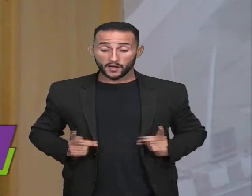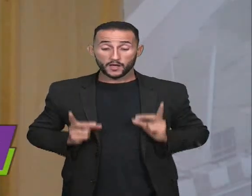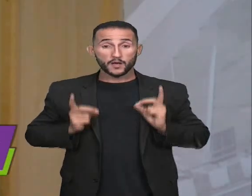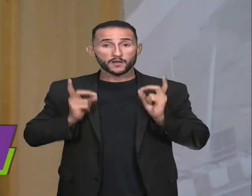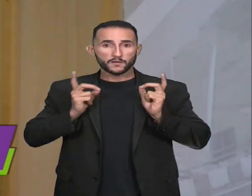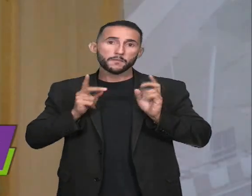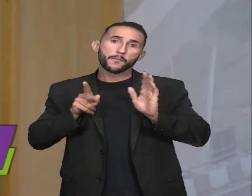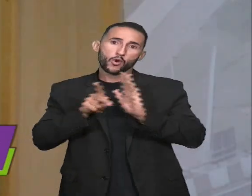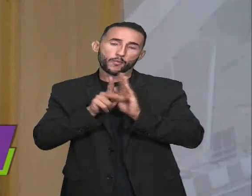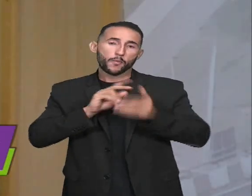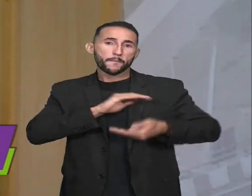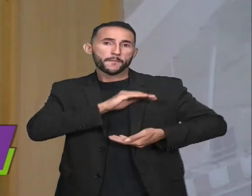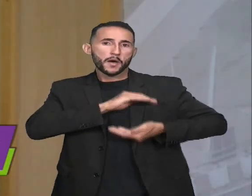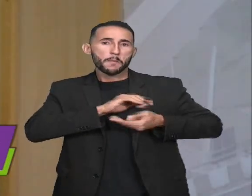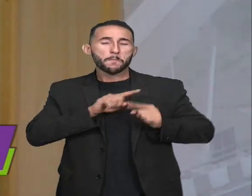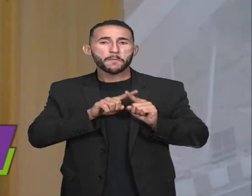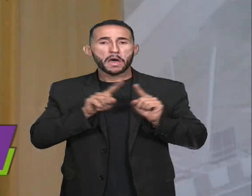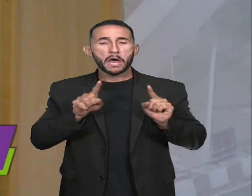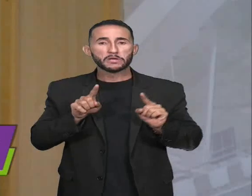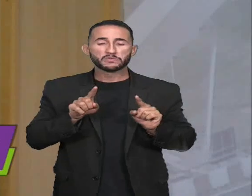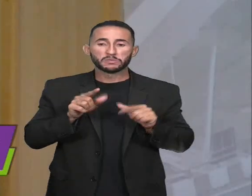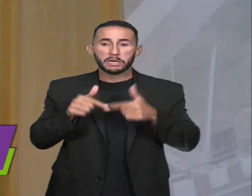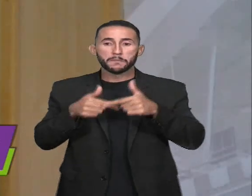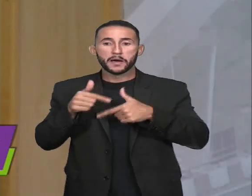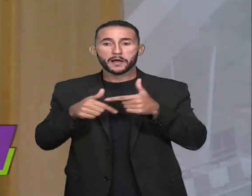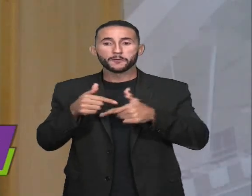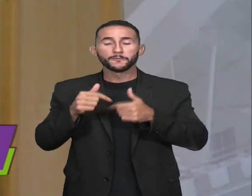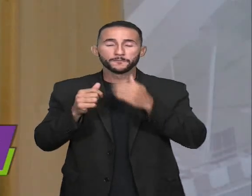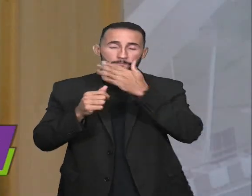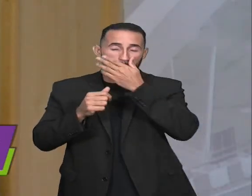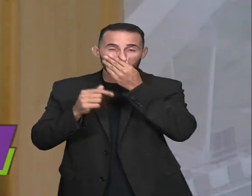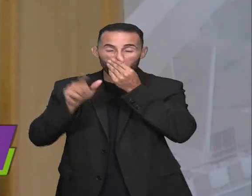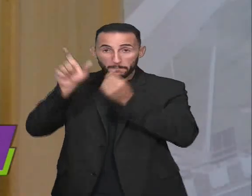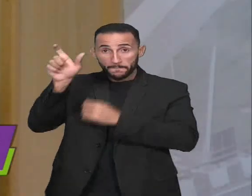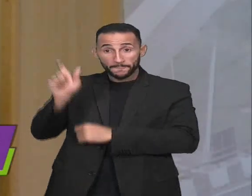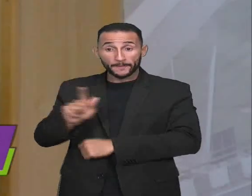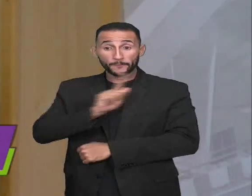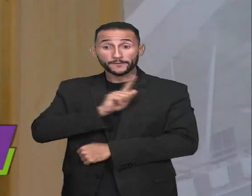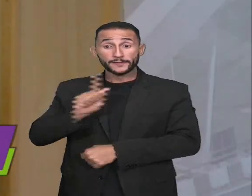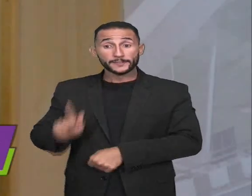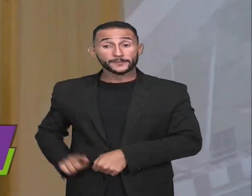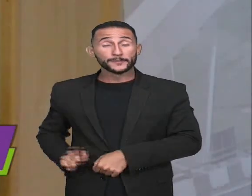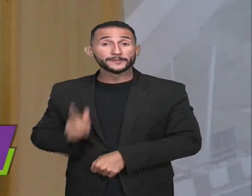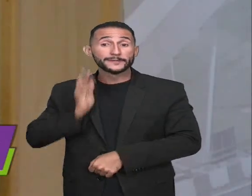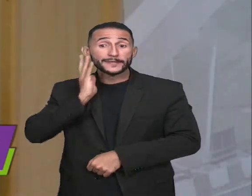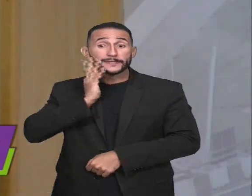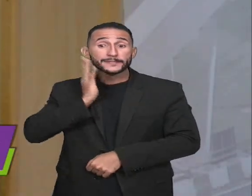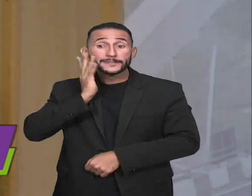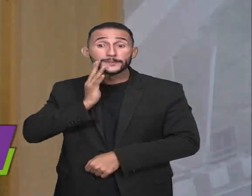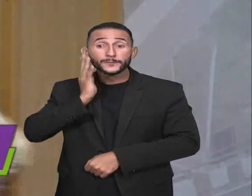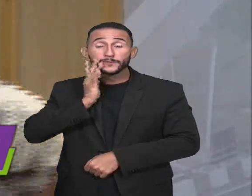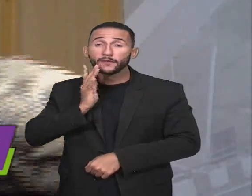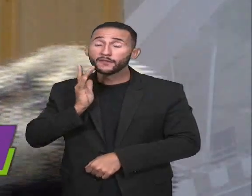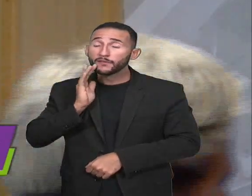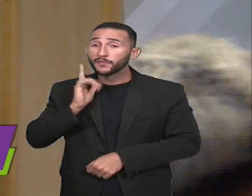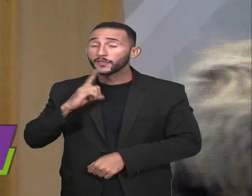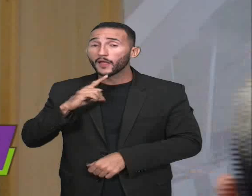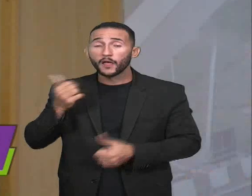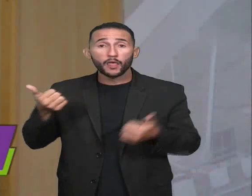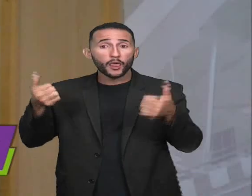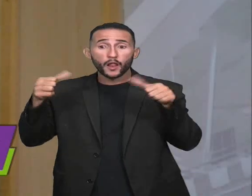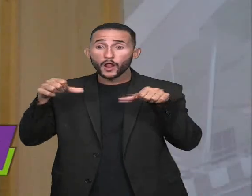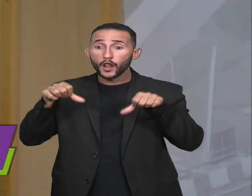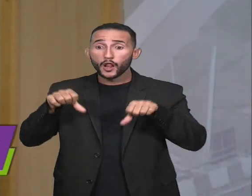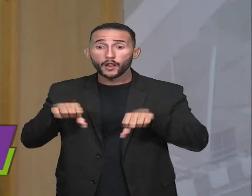serviço do Tarcísio aí para mostrar em números o quanto ele está acabando com a saúde no Estado de São